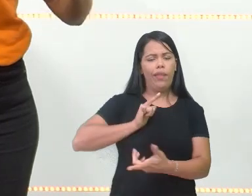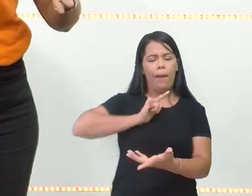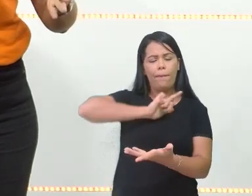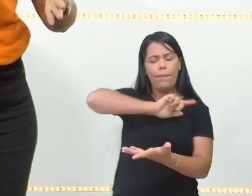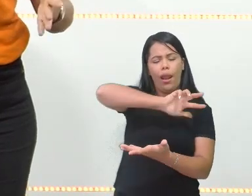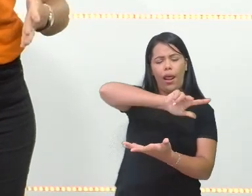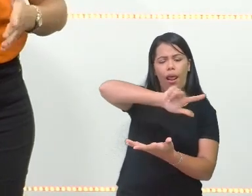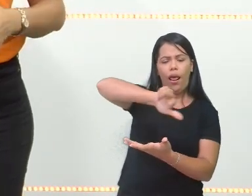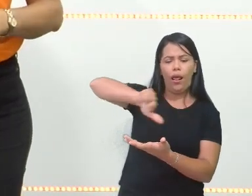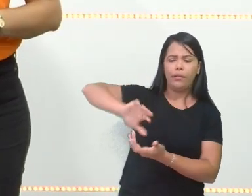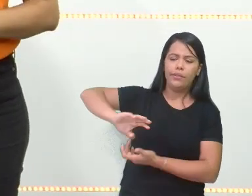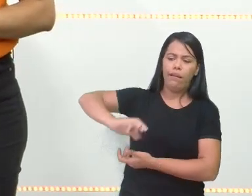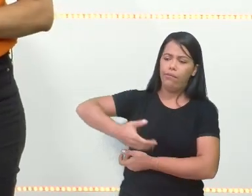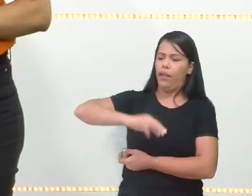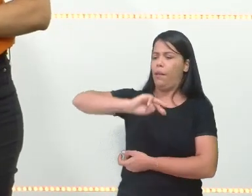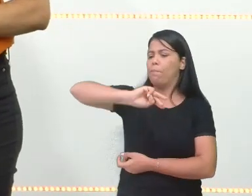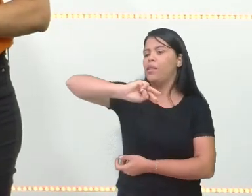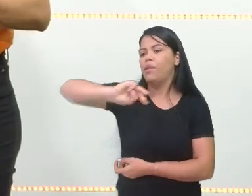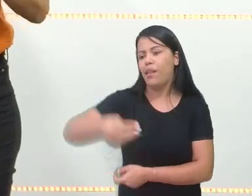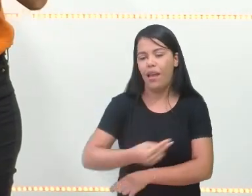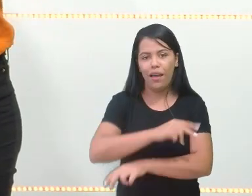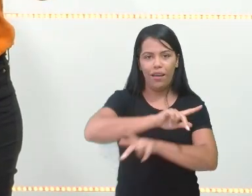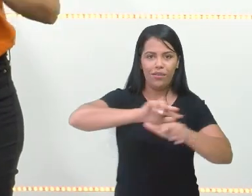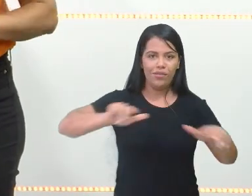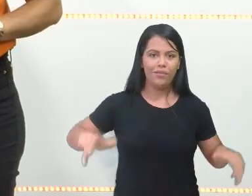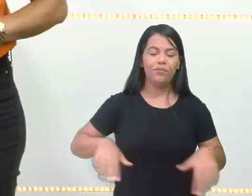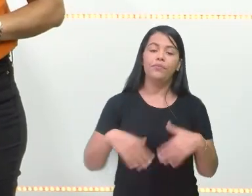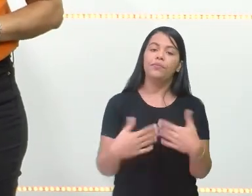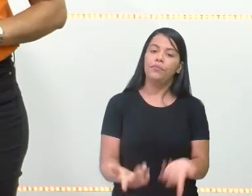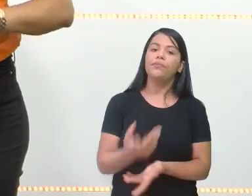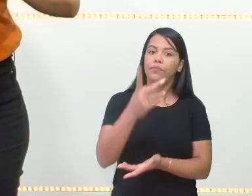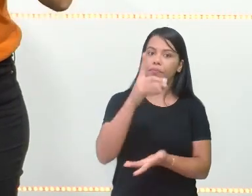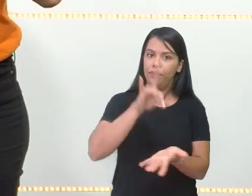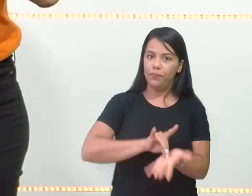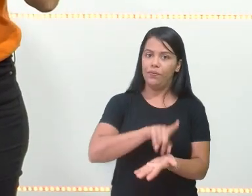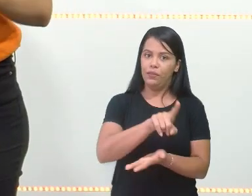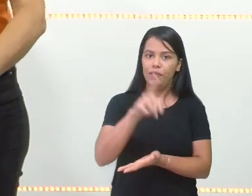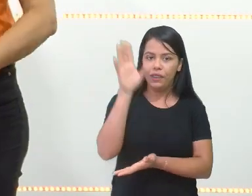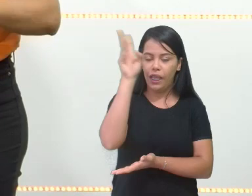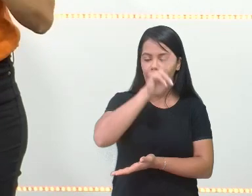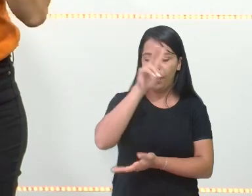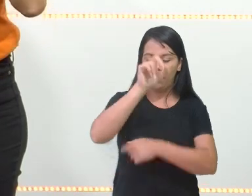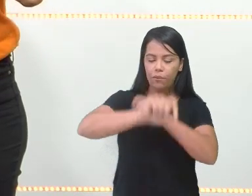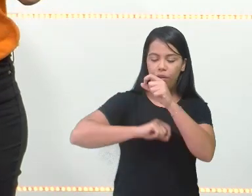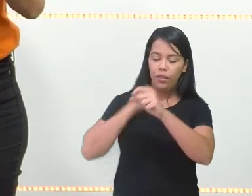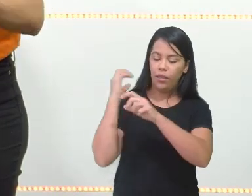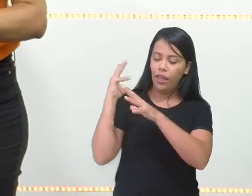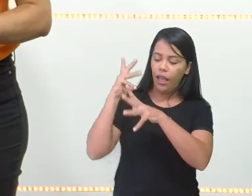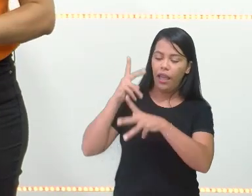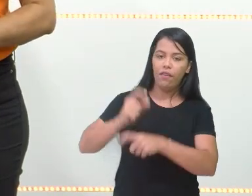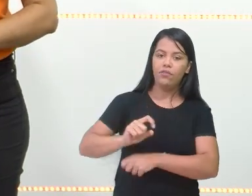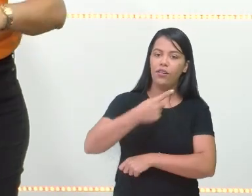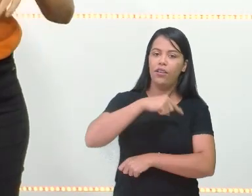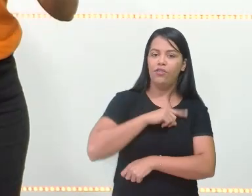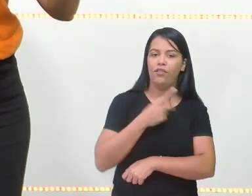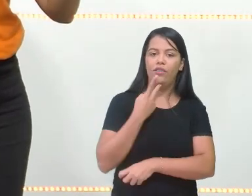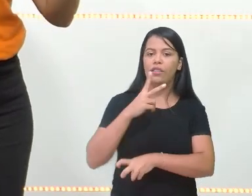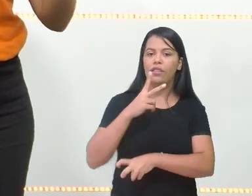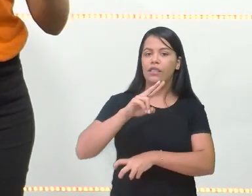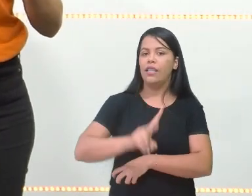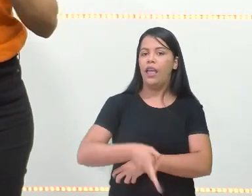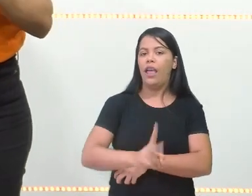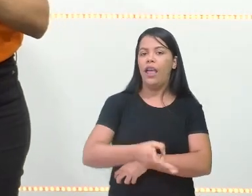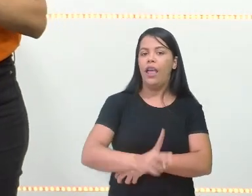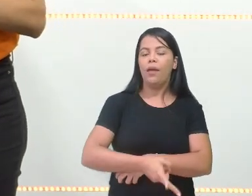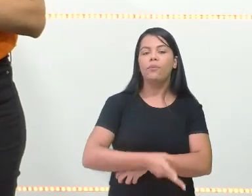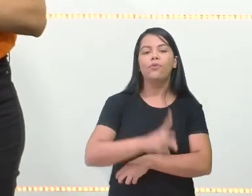contos africanos, não é verdade? E lembra da revisão que estamos falando sempre, todos os dias, finalzinho